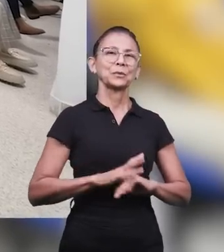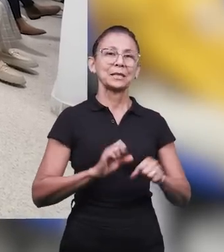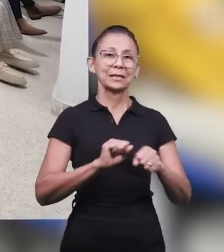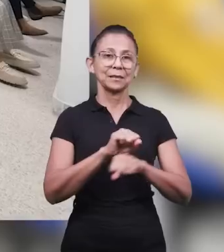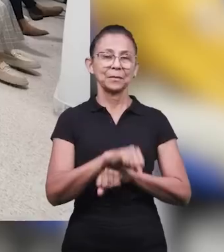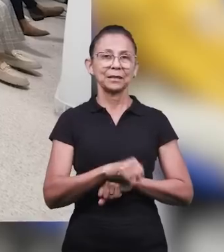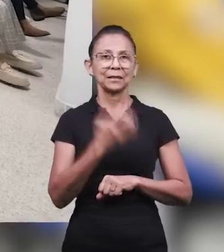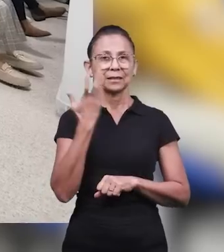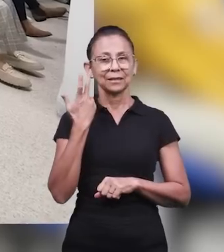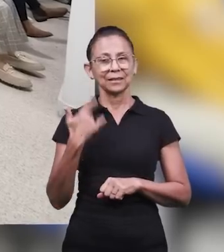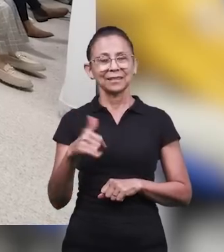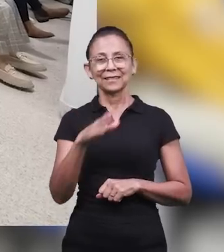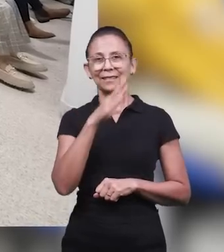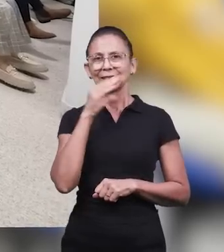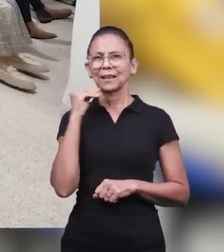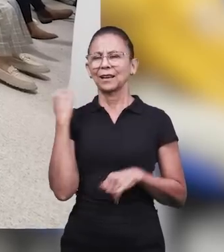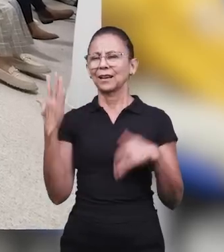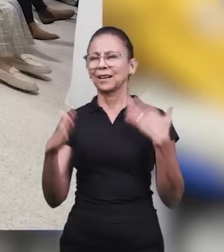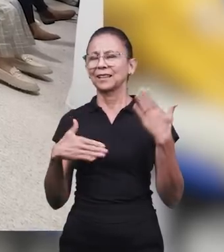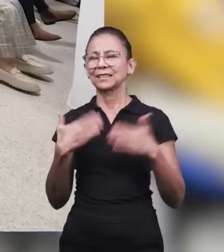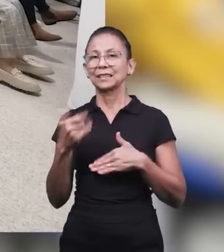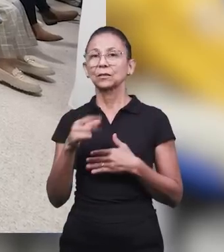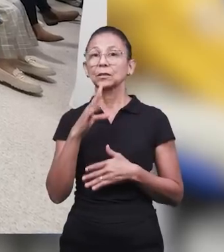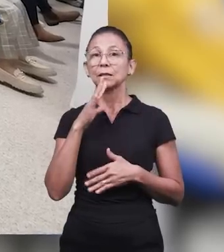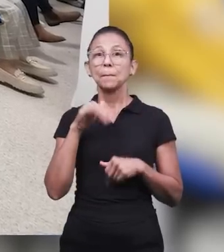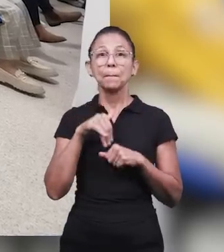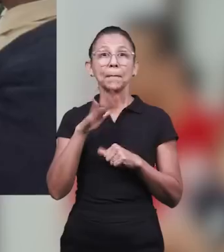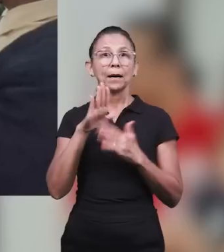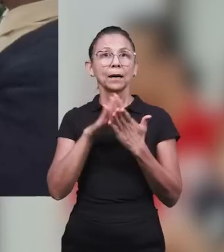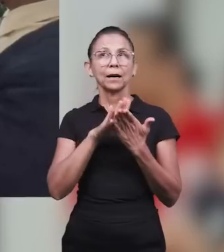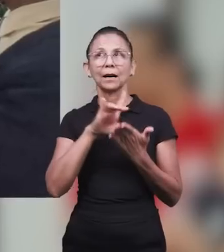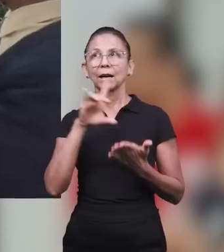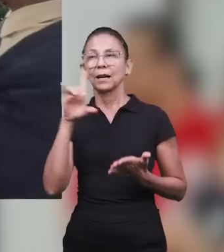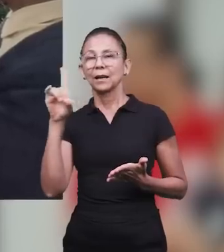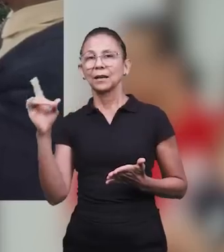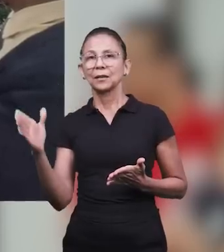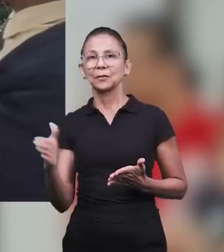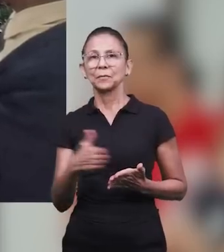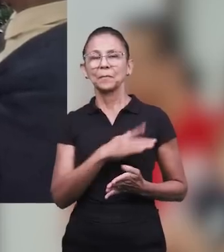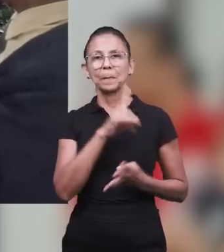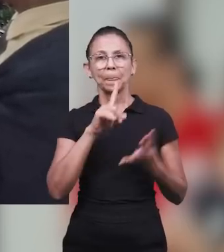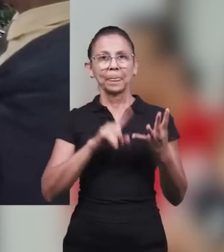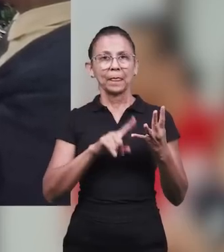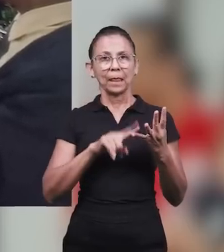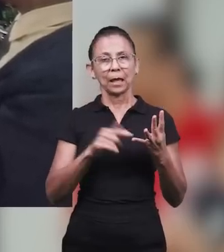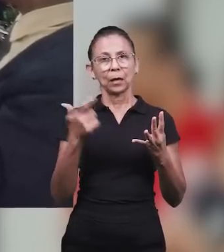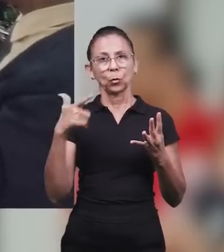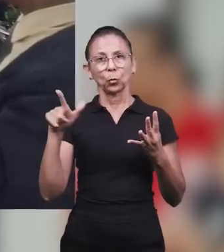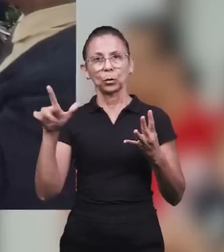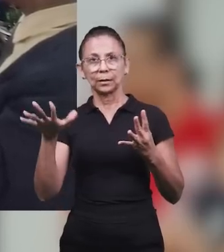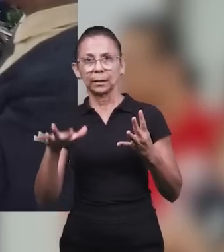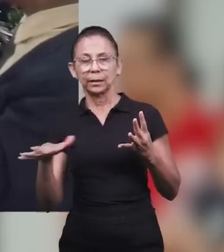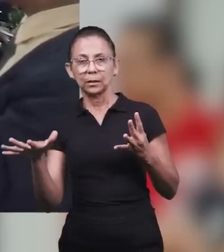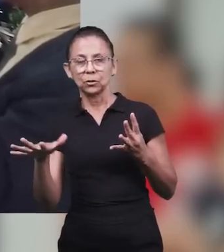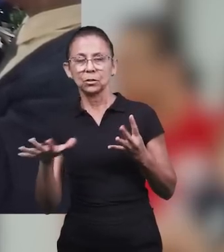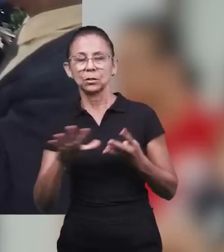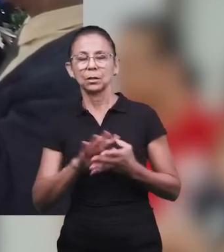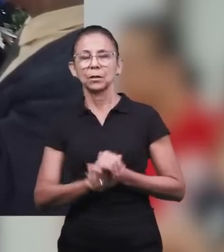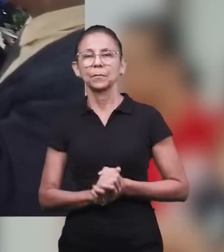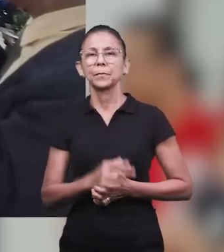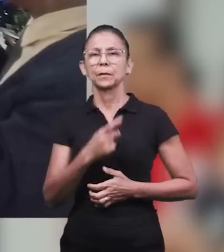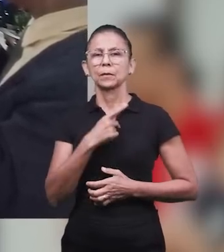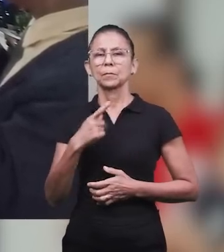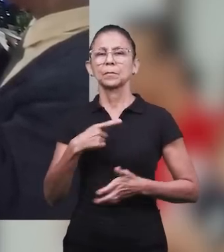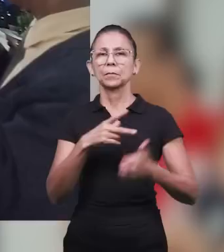foi notória a alegria em aprender mais sobre a palavra de Deus. Na igreja do Carregado, sobre o ministério do pastor Ronald Teixeira,